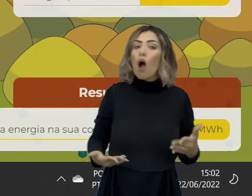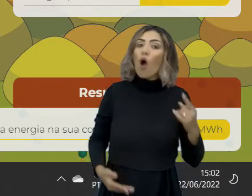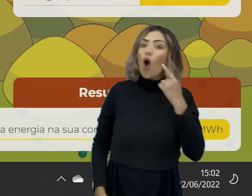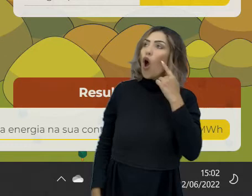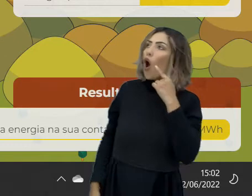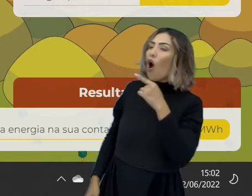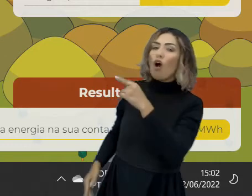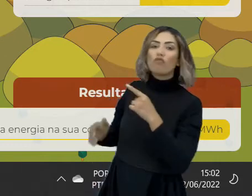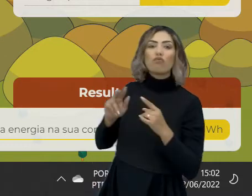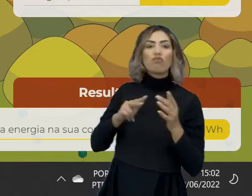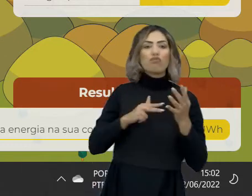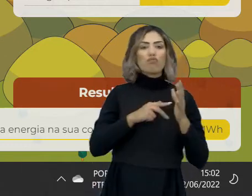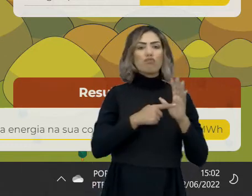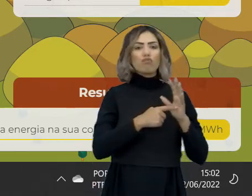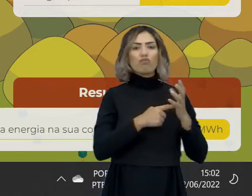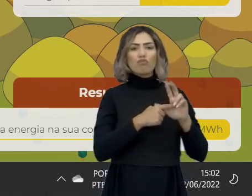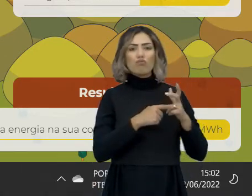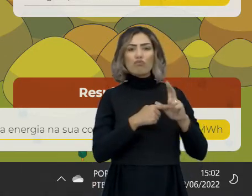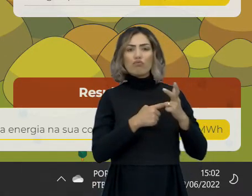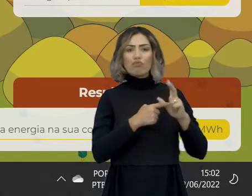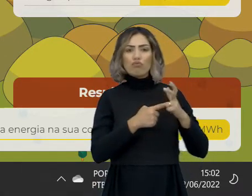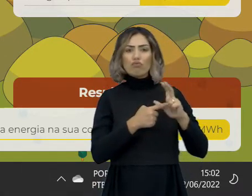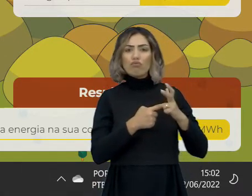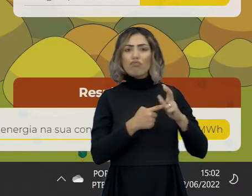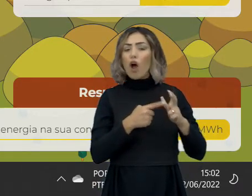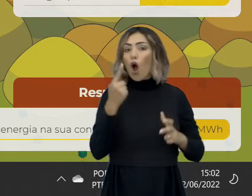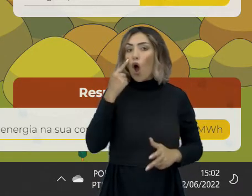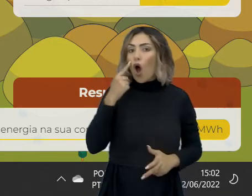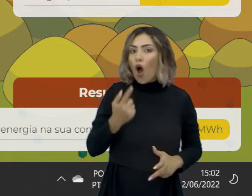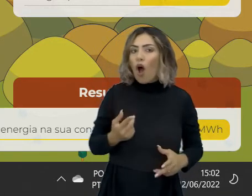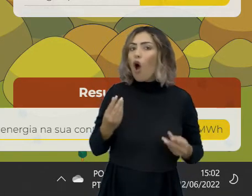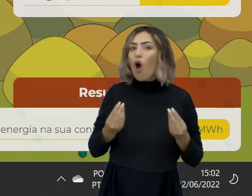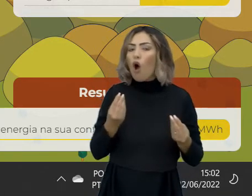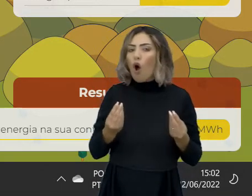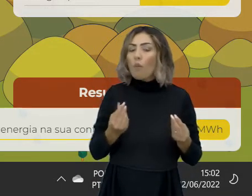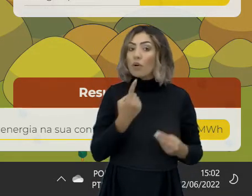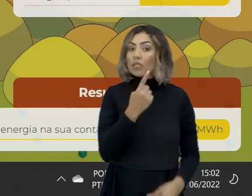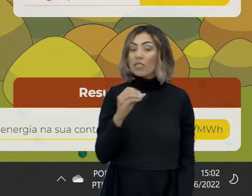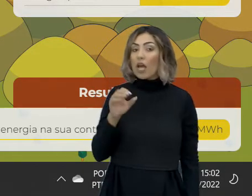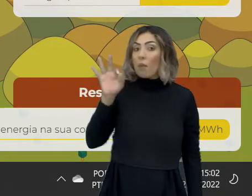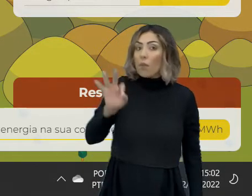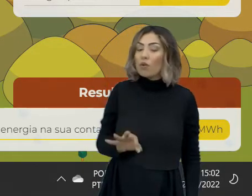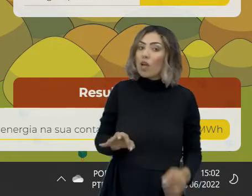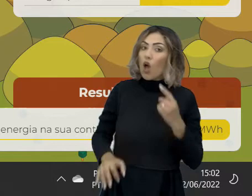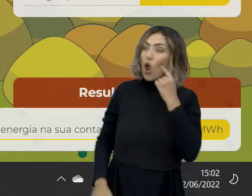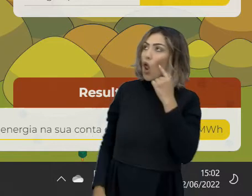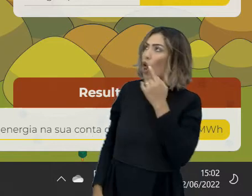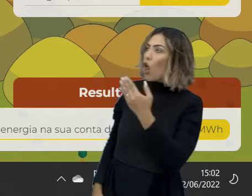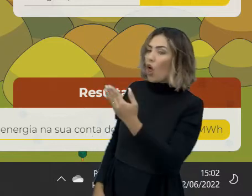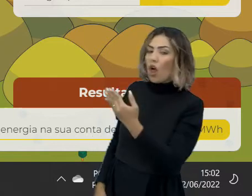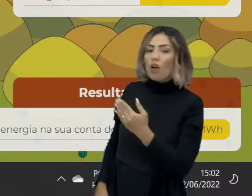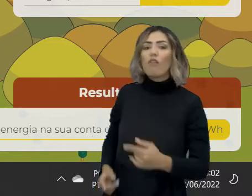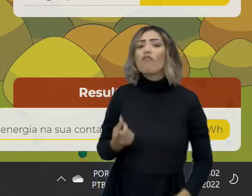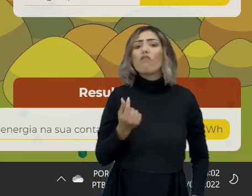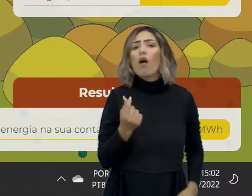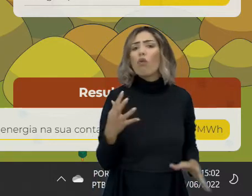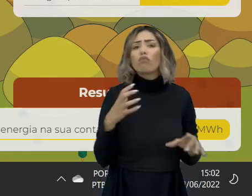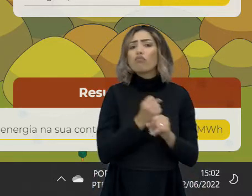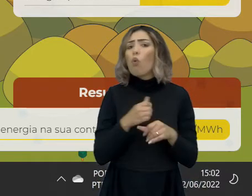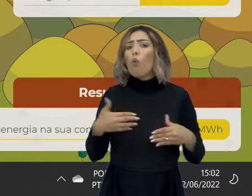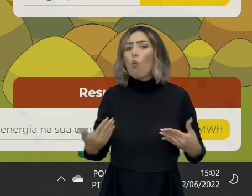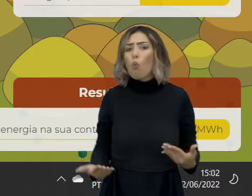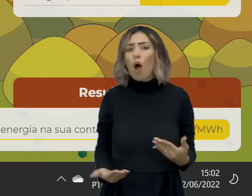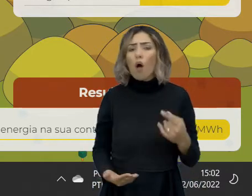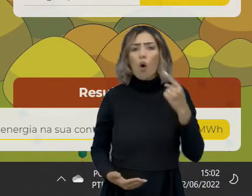Eólica. Cadê o negocinho aqui? Botar 100%. Vamos ver quanto custa. 100%. 1.209 bilhões. Tá alto também.